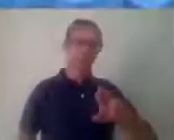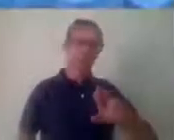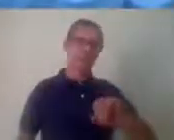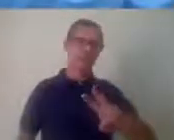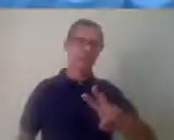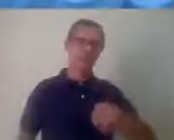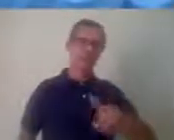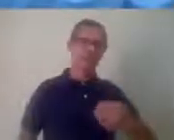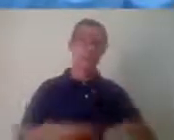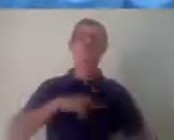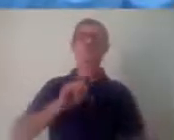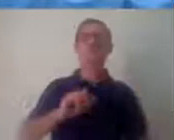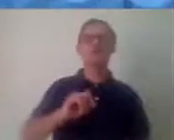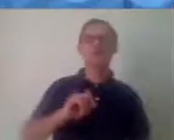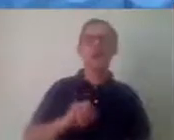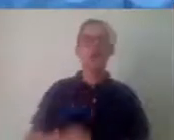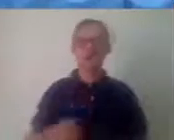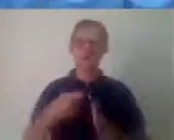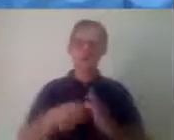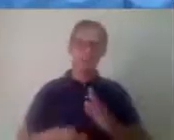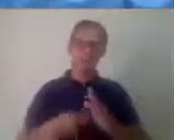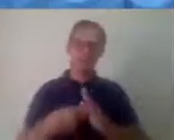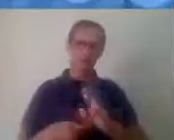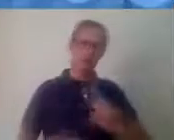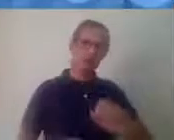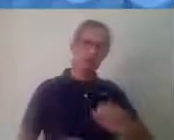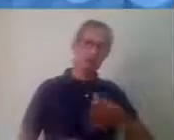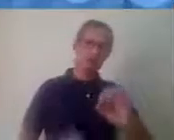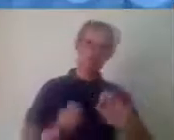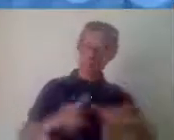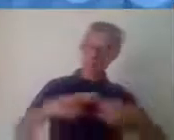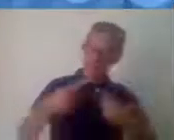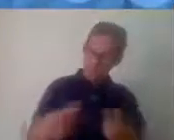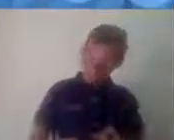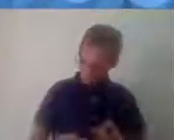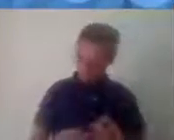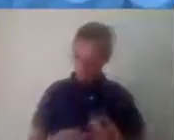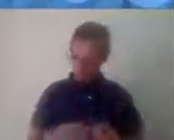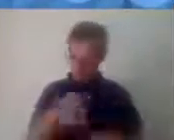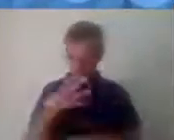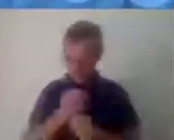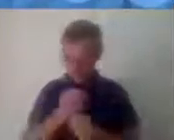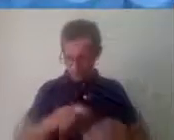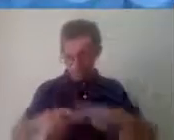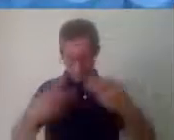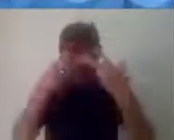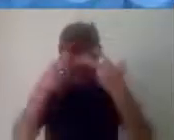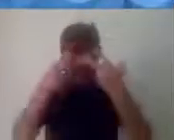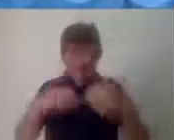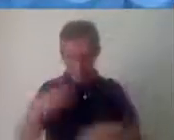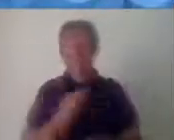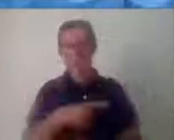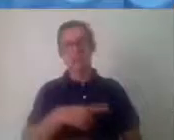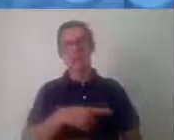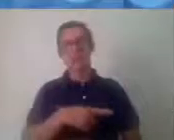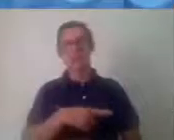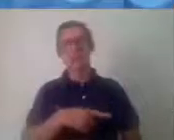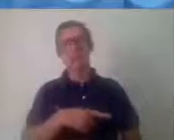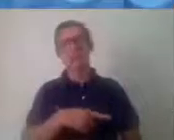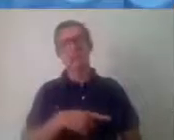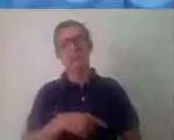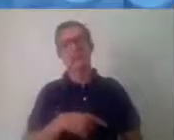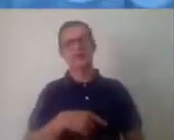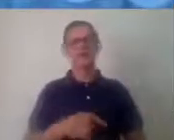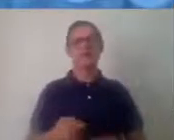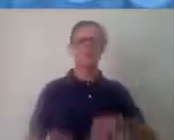nós estamos nos referindo à taxa de variação. Ok, uma das aplicações mais comuns que a gente tem quando a gente está falando